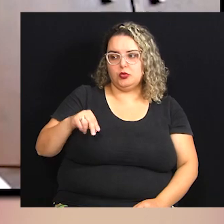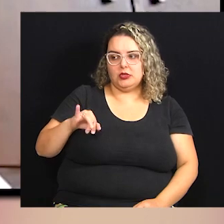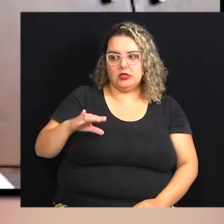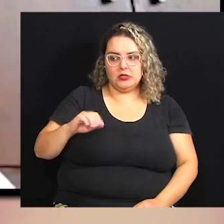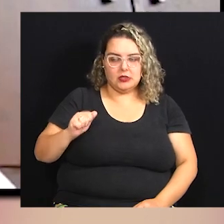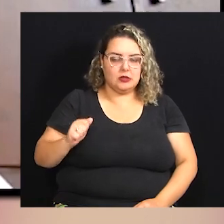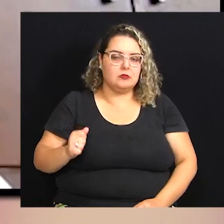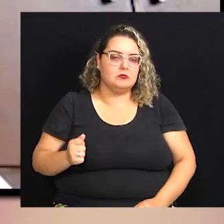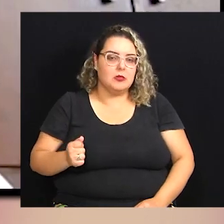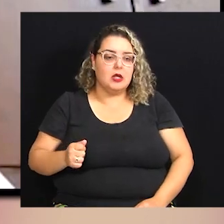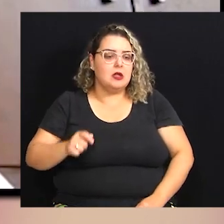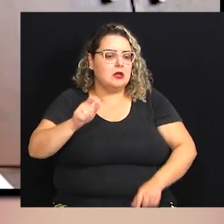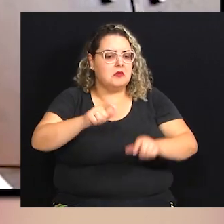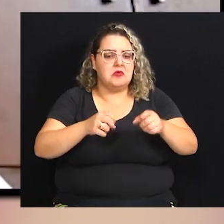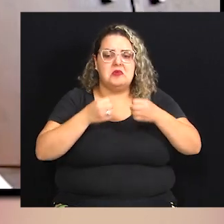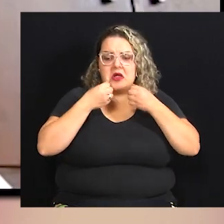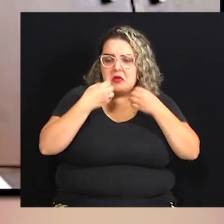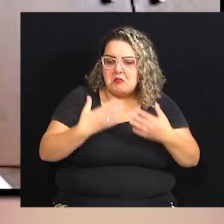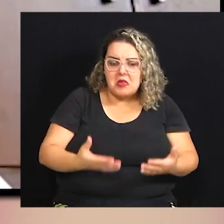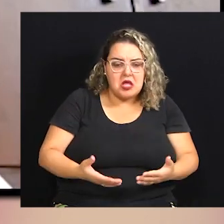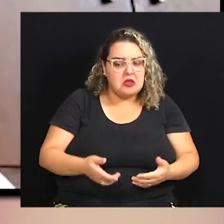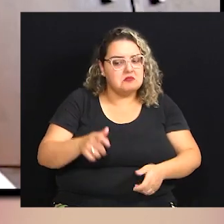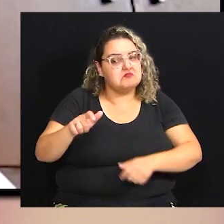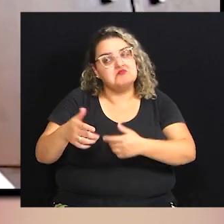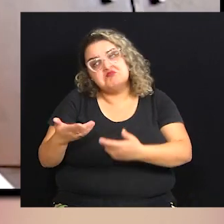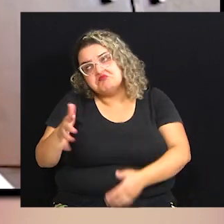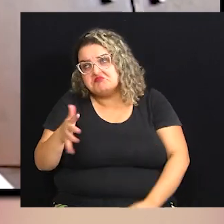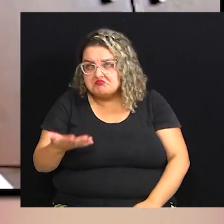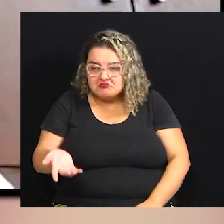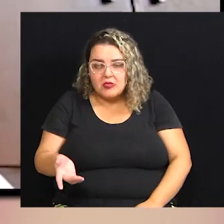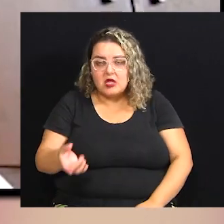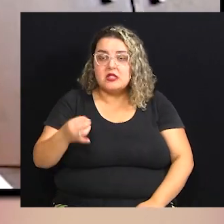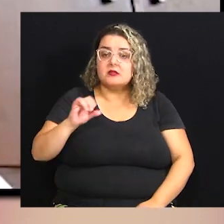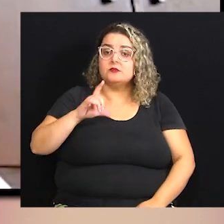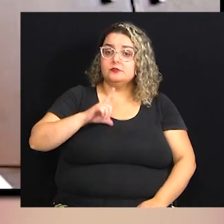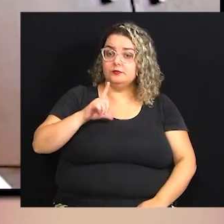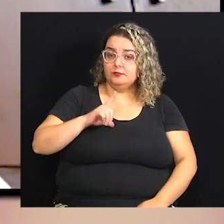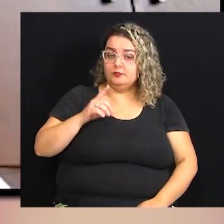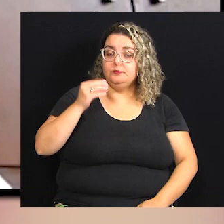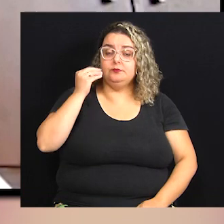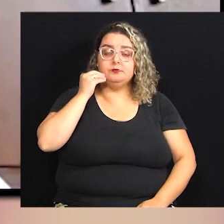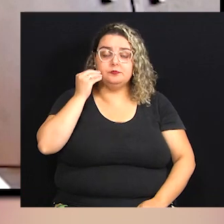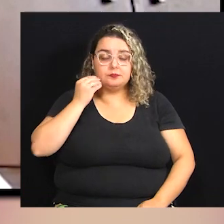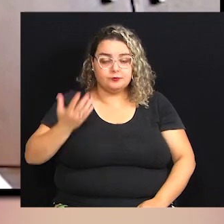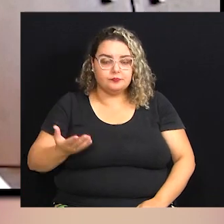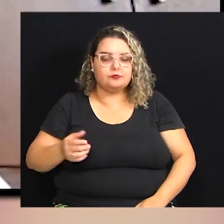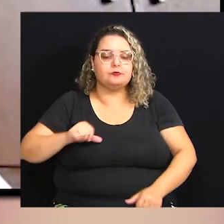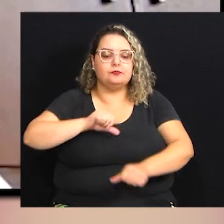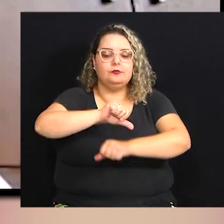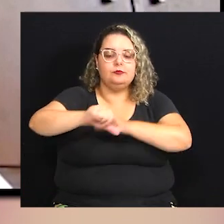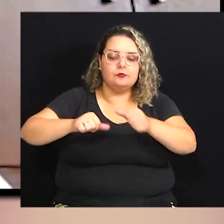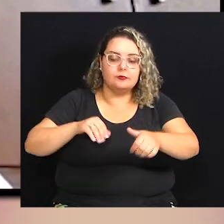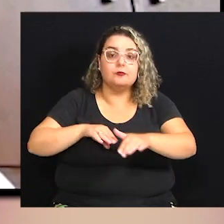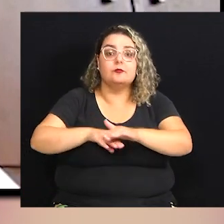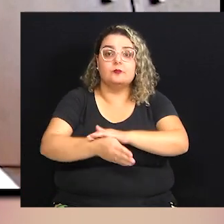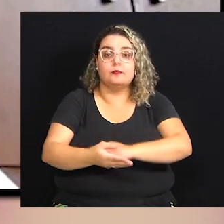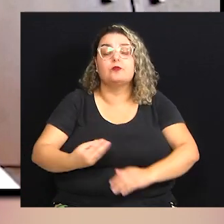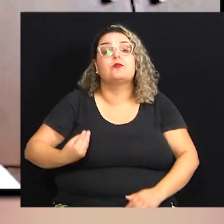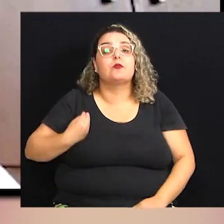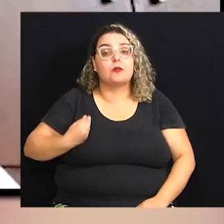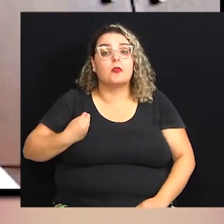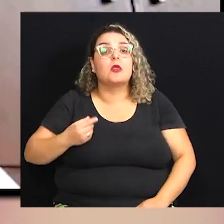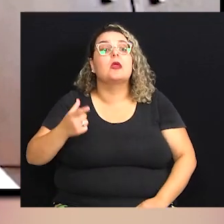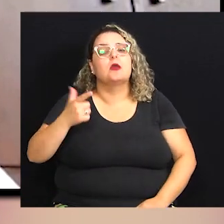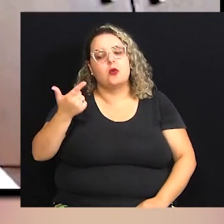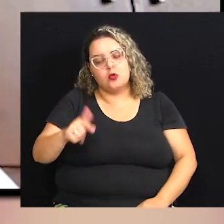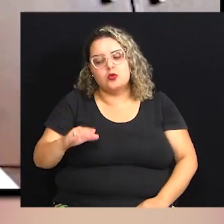bem, tem pessoas que não faz tanta diferença assim. O que eu recomendo é, se você já tentou fazer uma mudança de estilo de vida, e